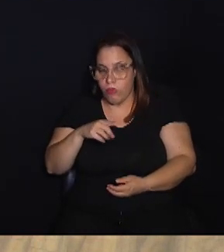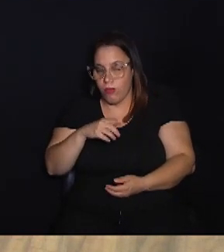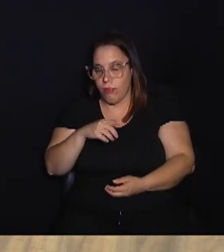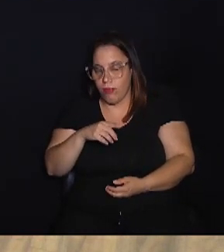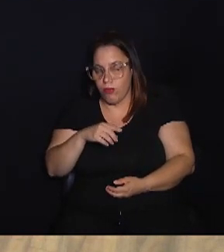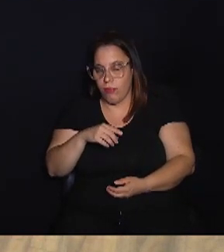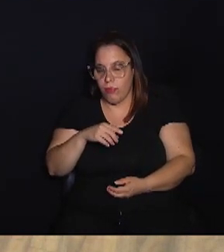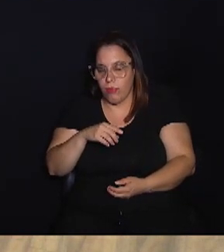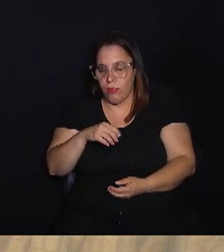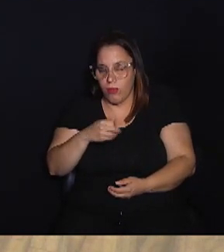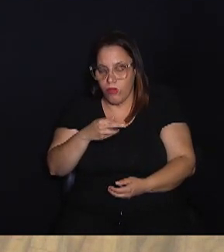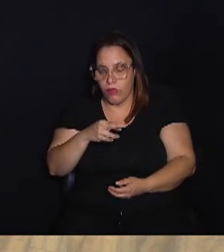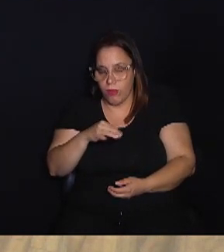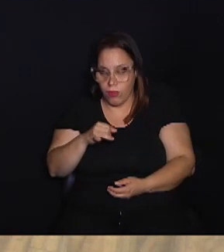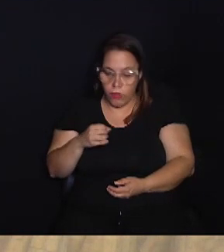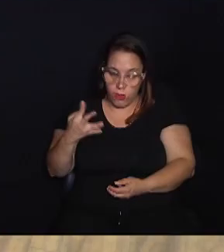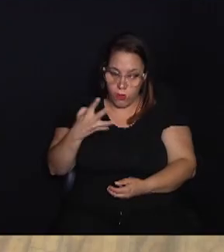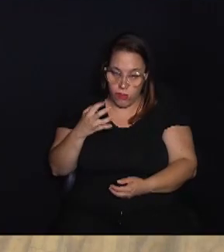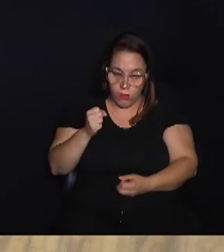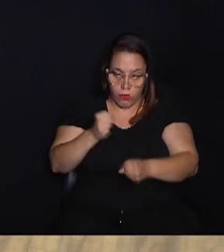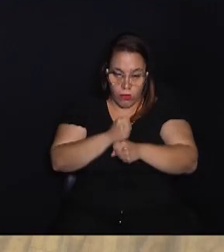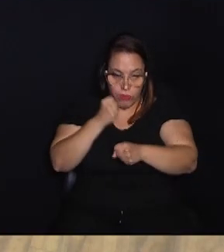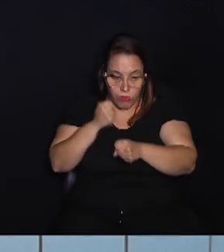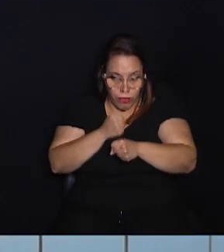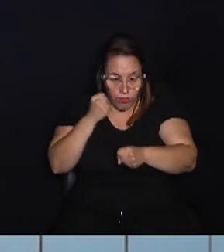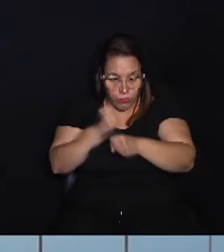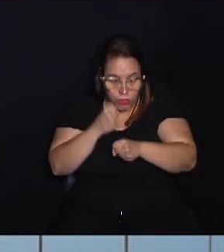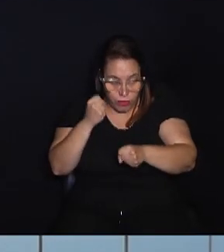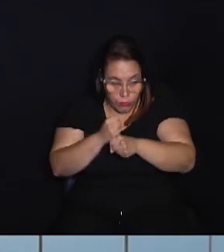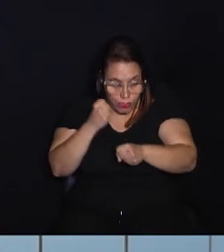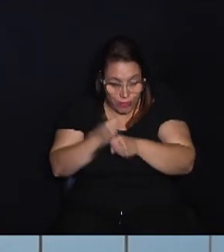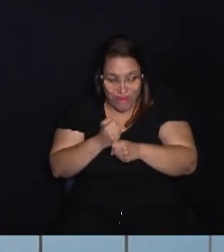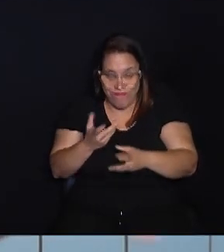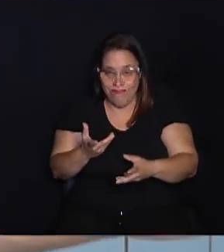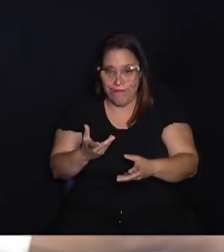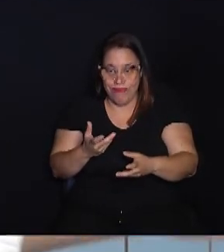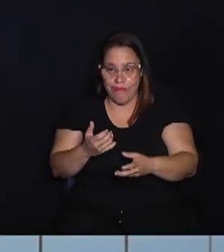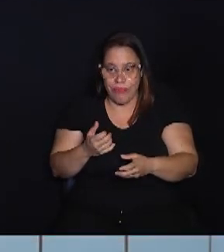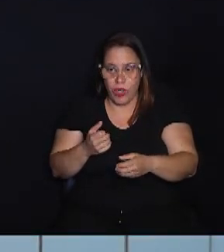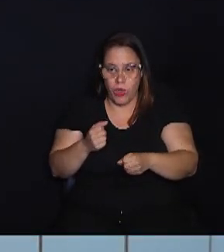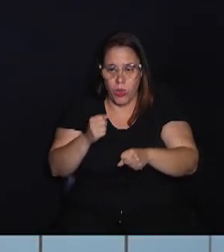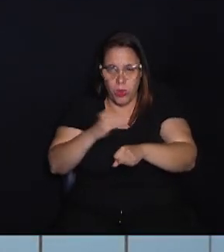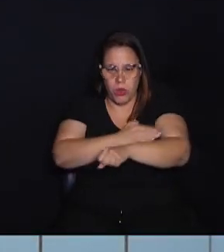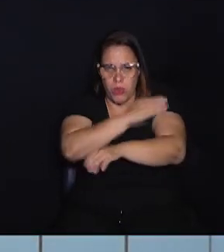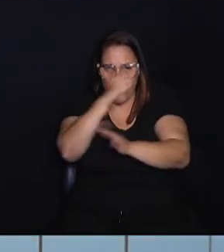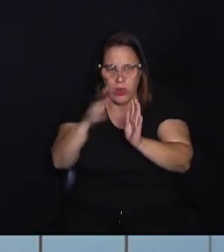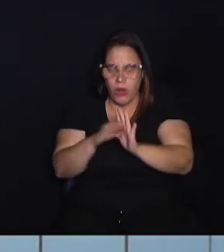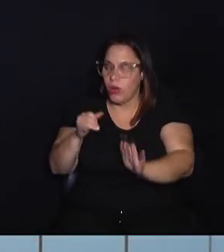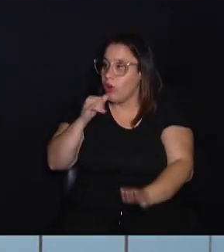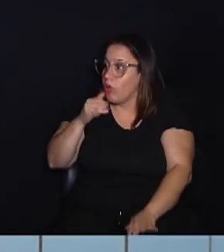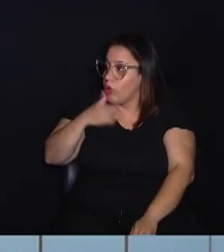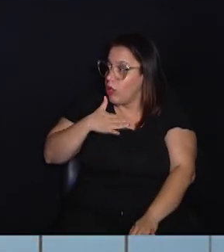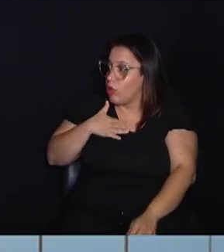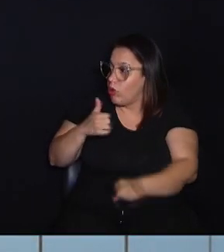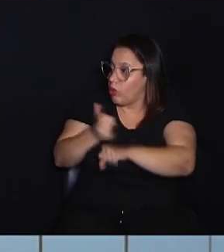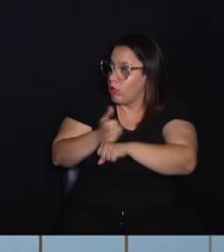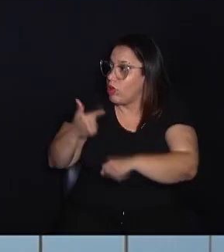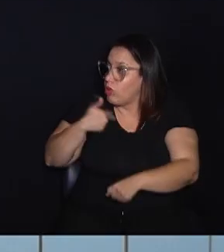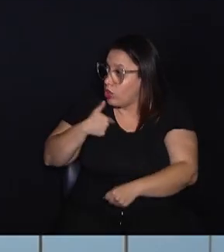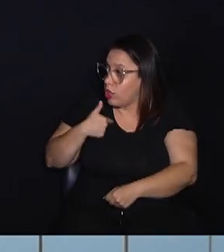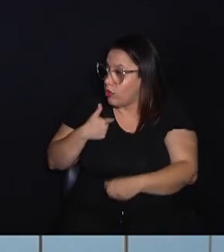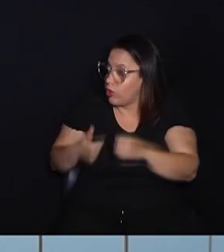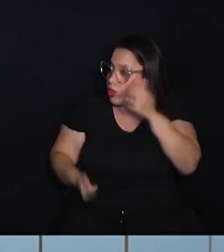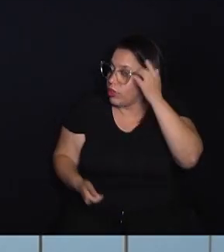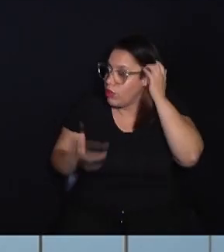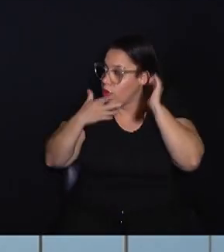ficar 24 horas controlando, sabendo. Você tem que dar a ele. Por exemplo, eu vou falar um pouco da formação que eu tive.